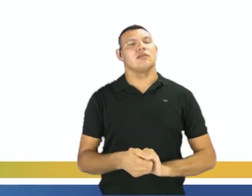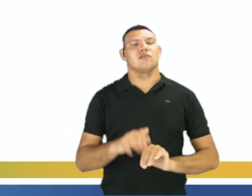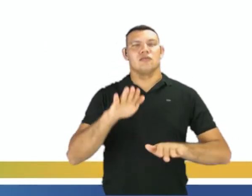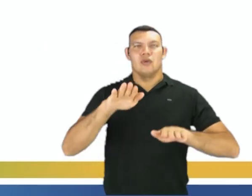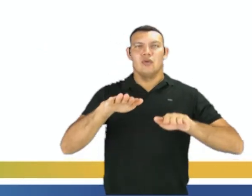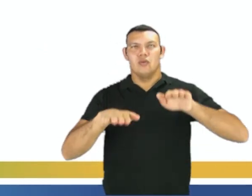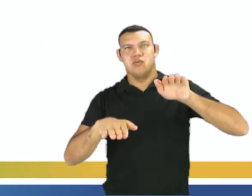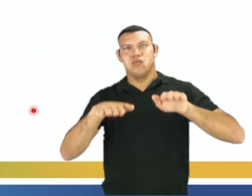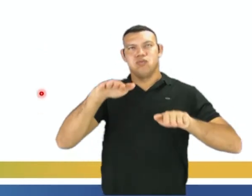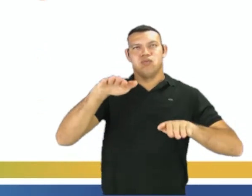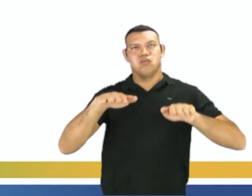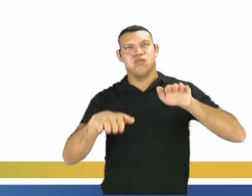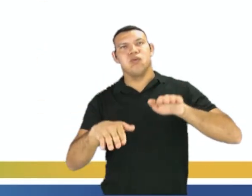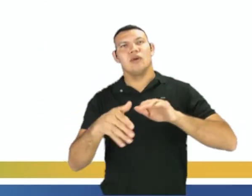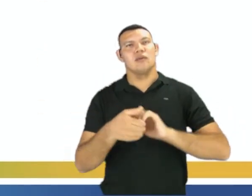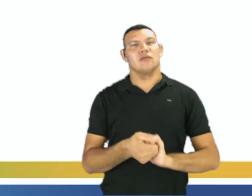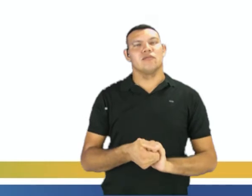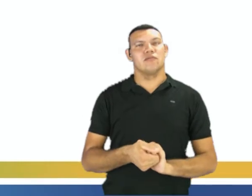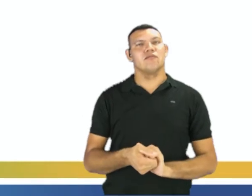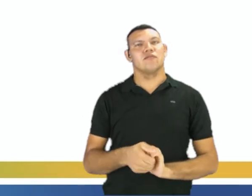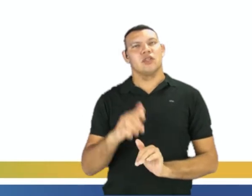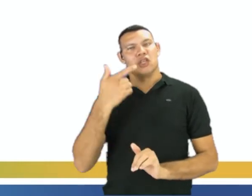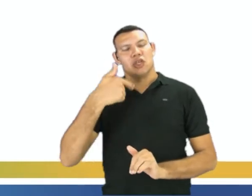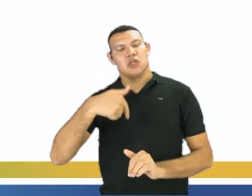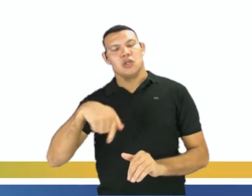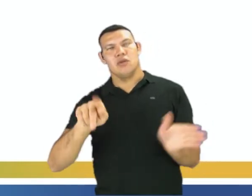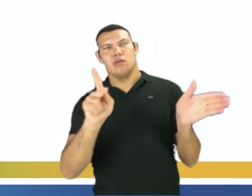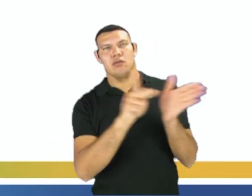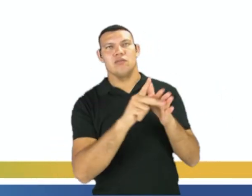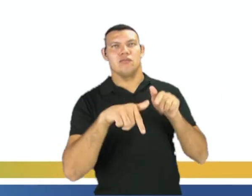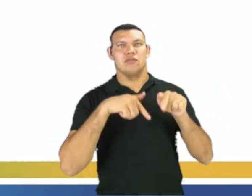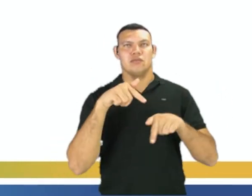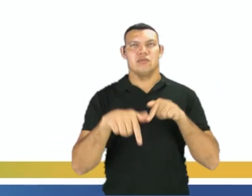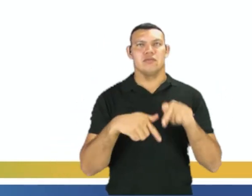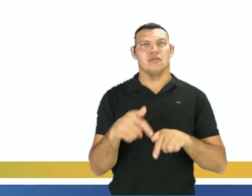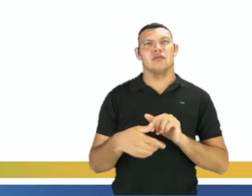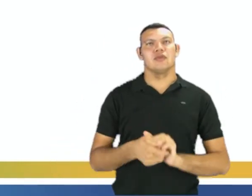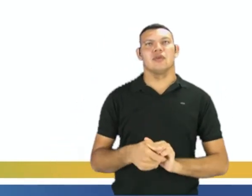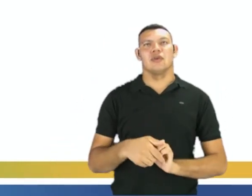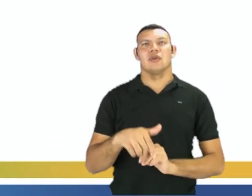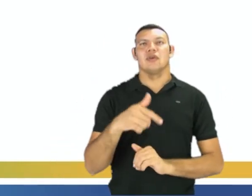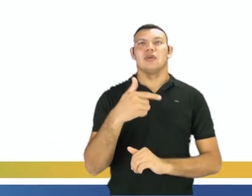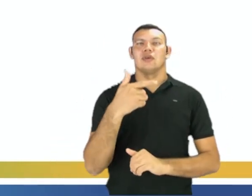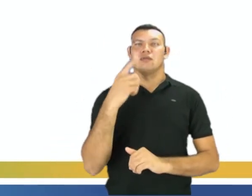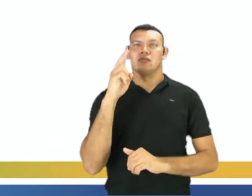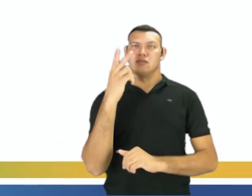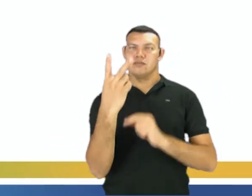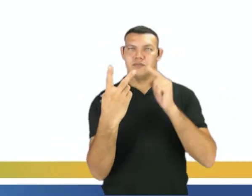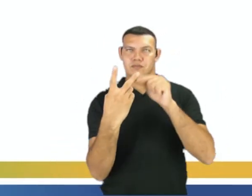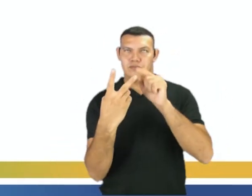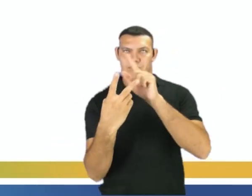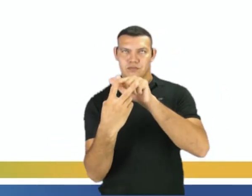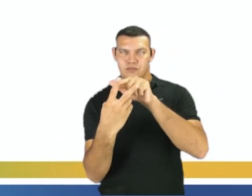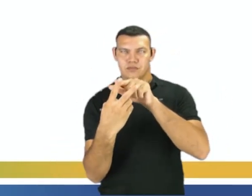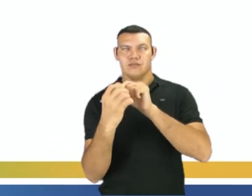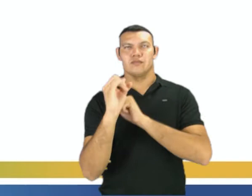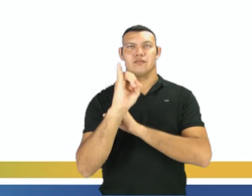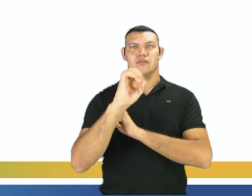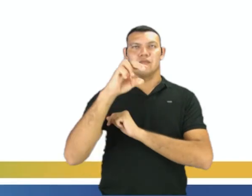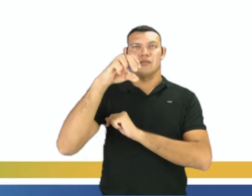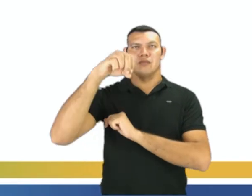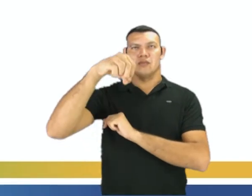gente vai estar falando aqui na nossa linguagem dos íons. E aí, lembrando que existem dois tipos de íons. Os cátions, que